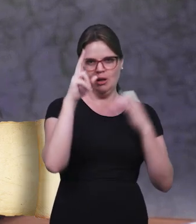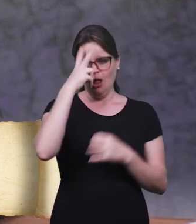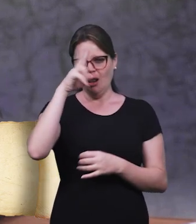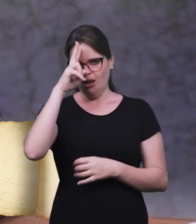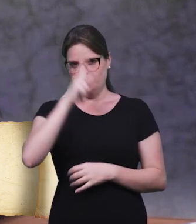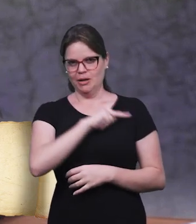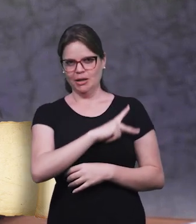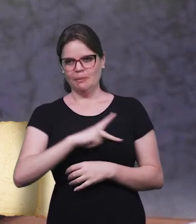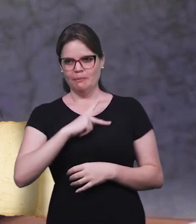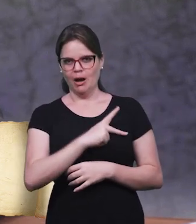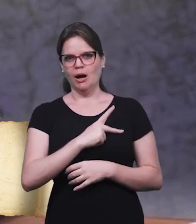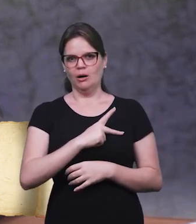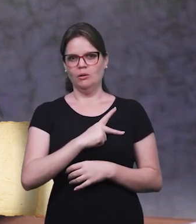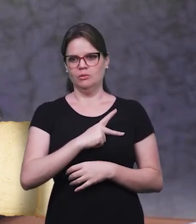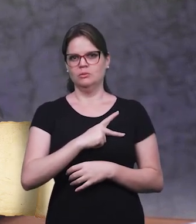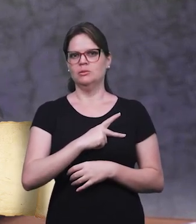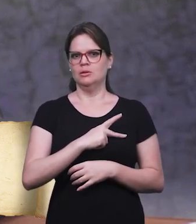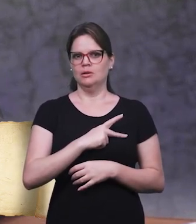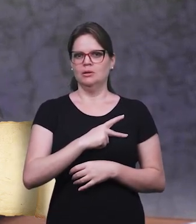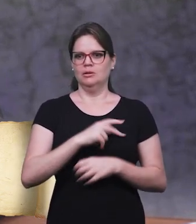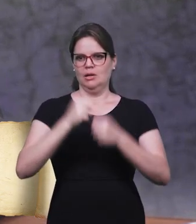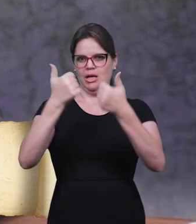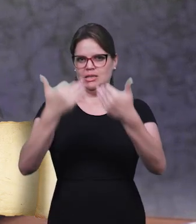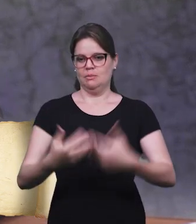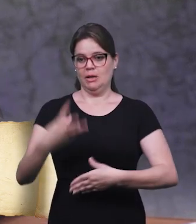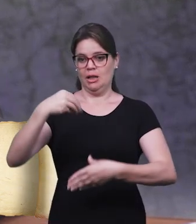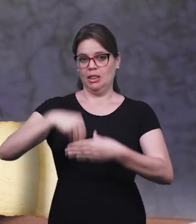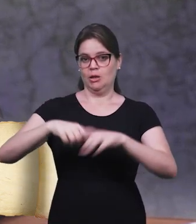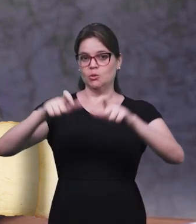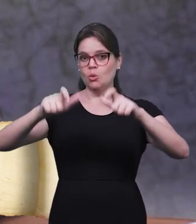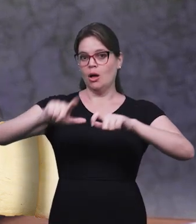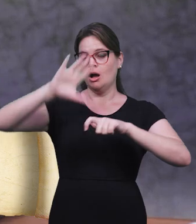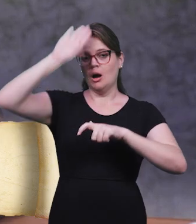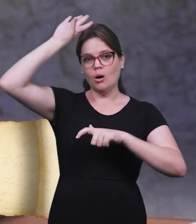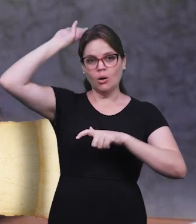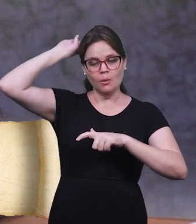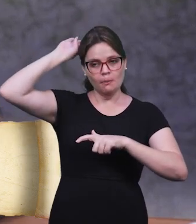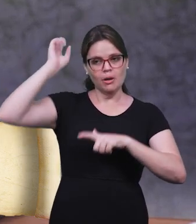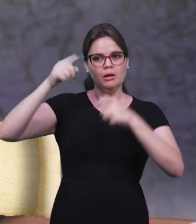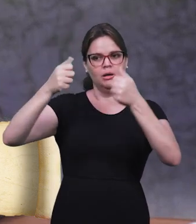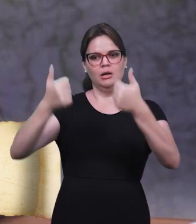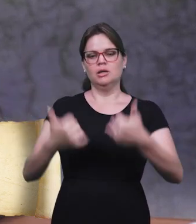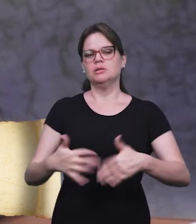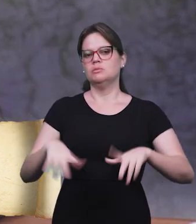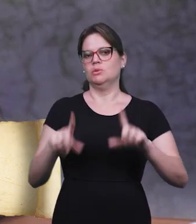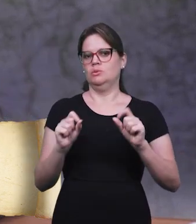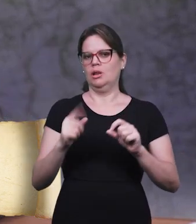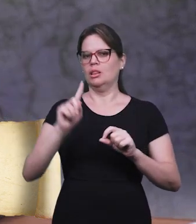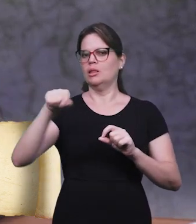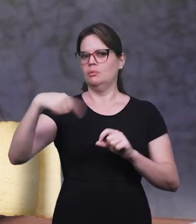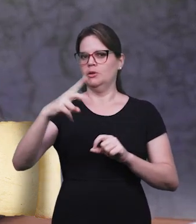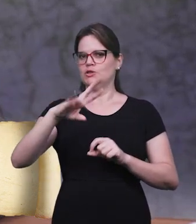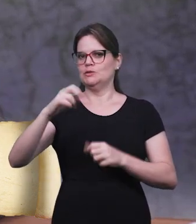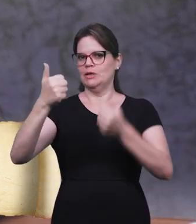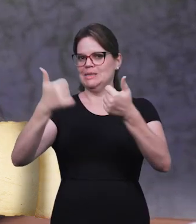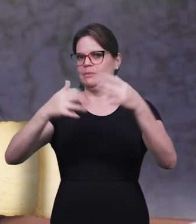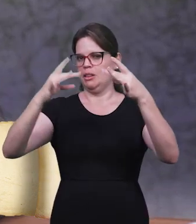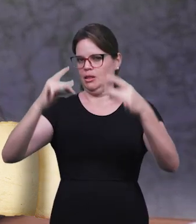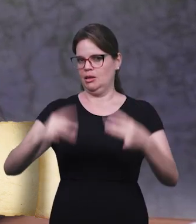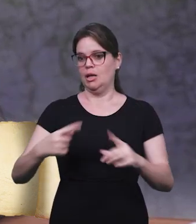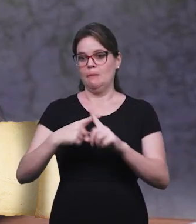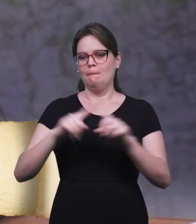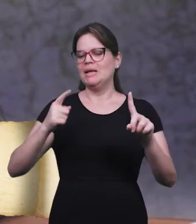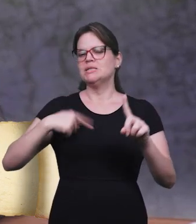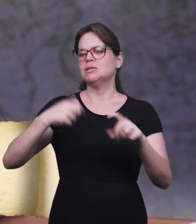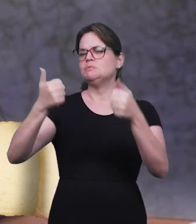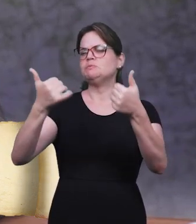que o próprio Paulo, quando fala aos romanos, seria depois, ele diz que a